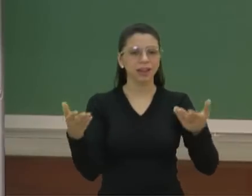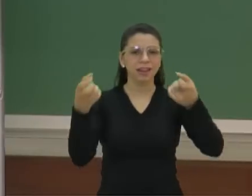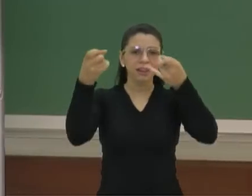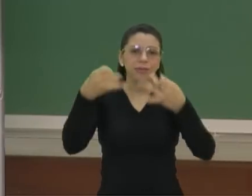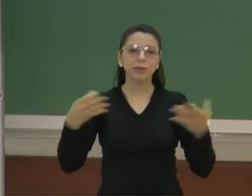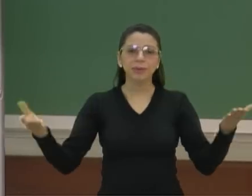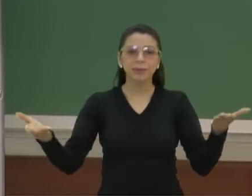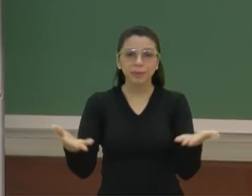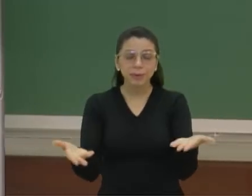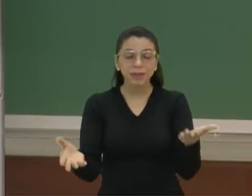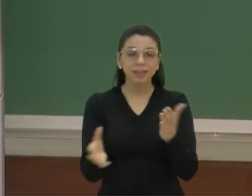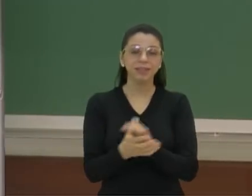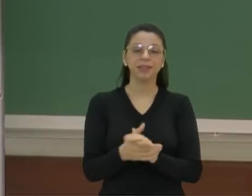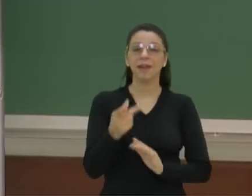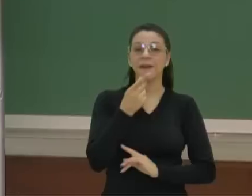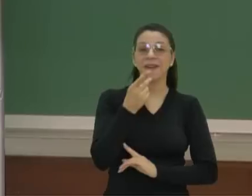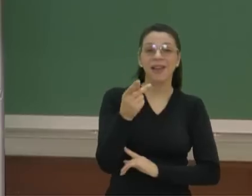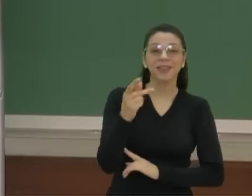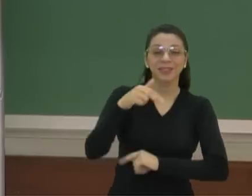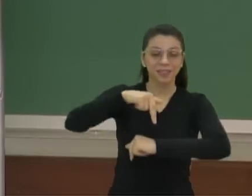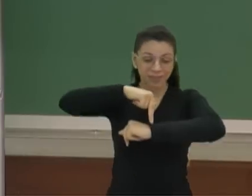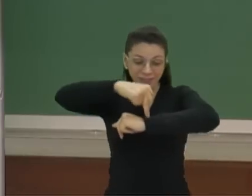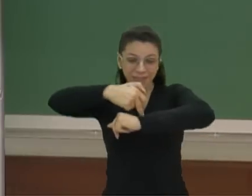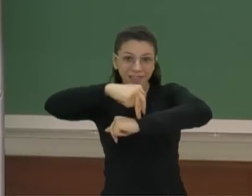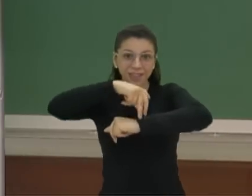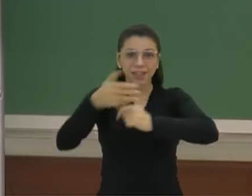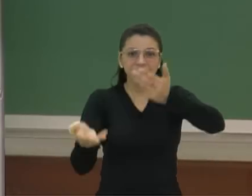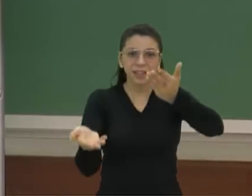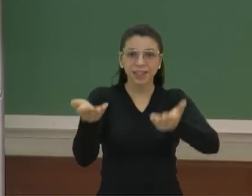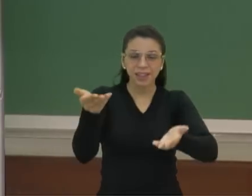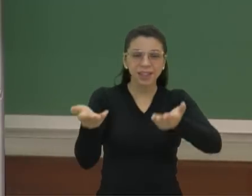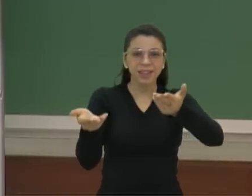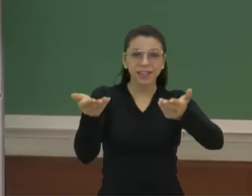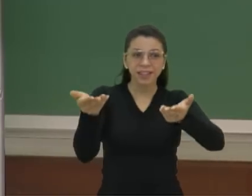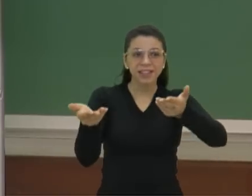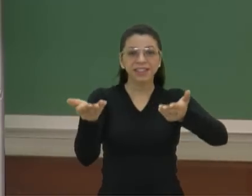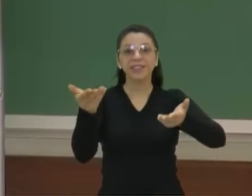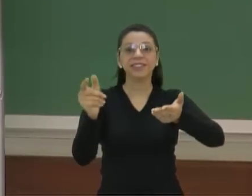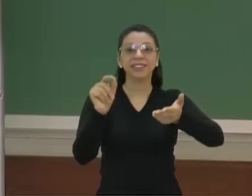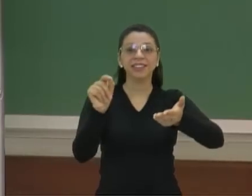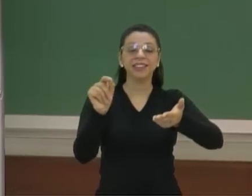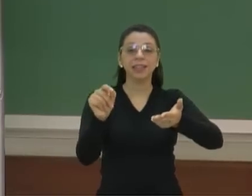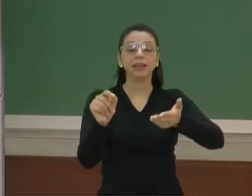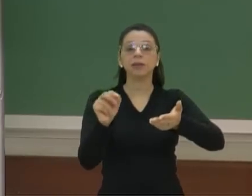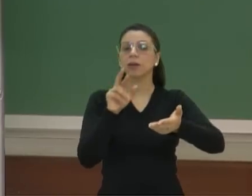de equilíbrio. Nós estamos falando dos canais semicirculares. Por que não é a